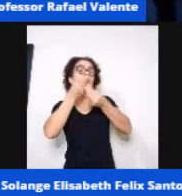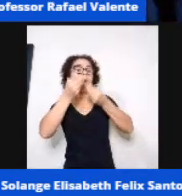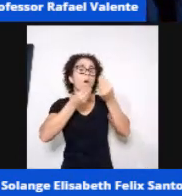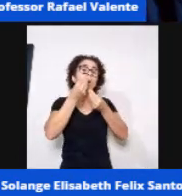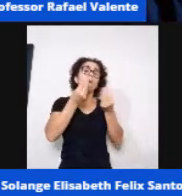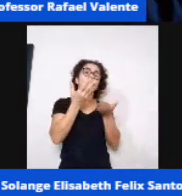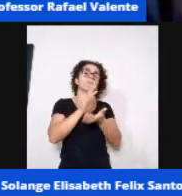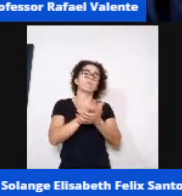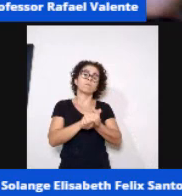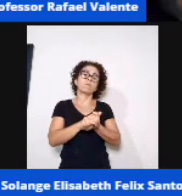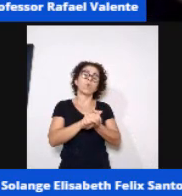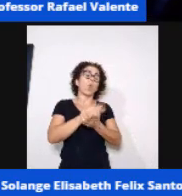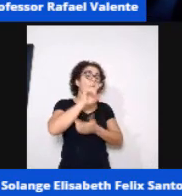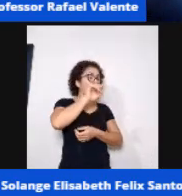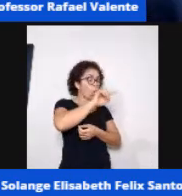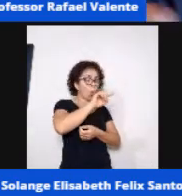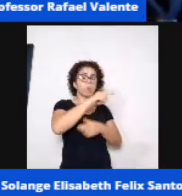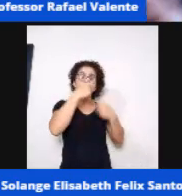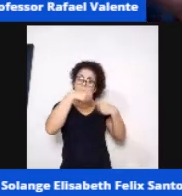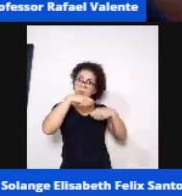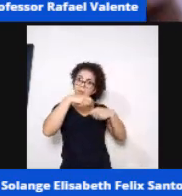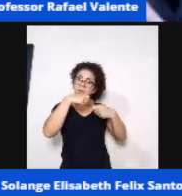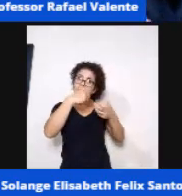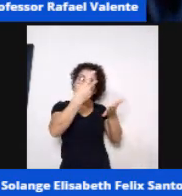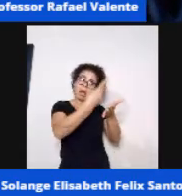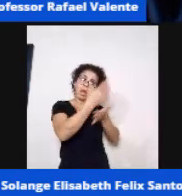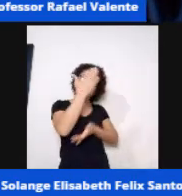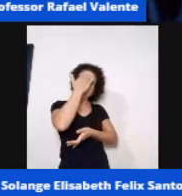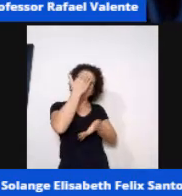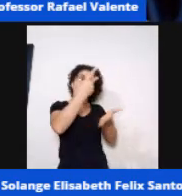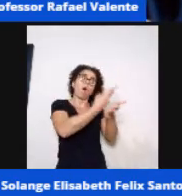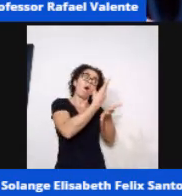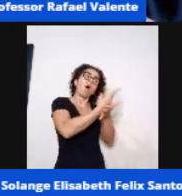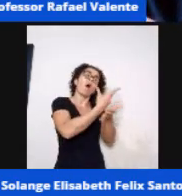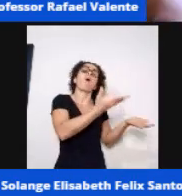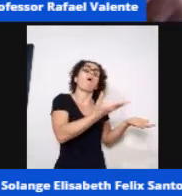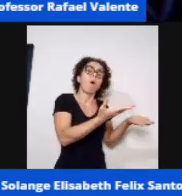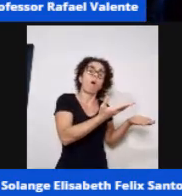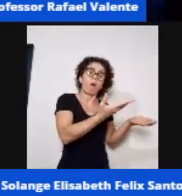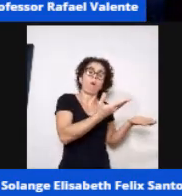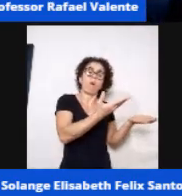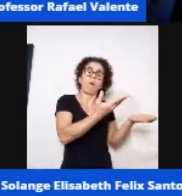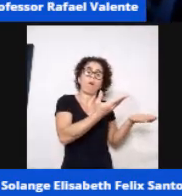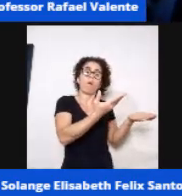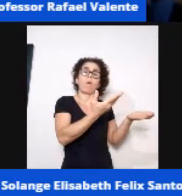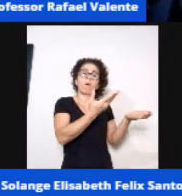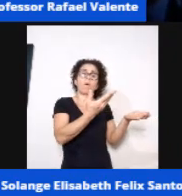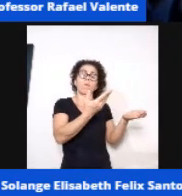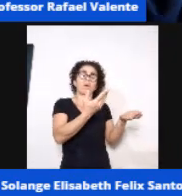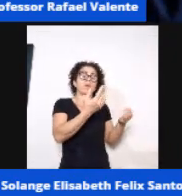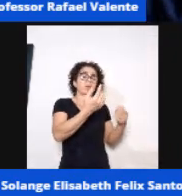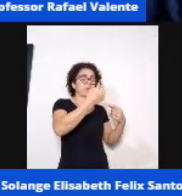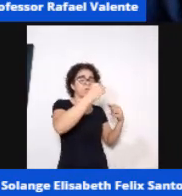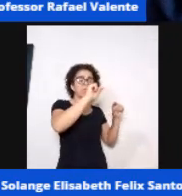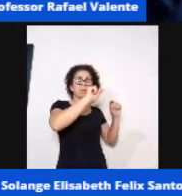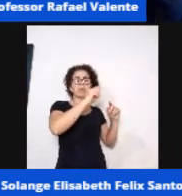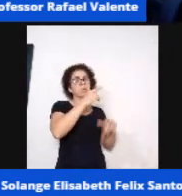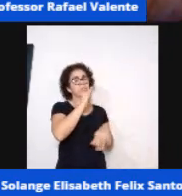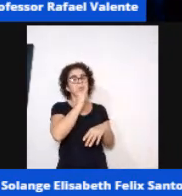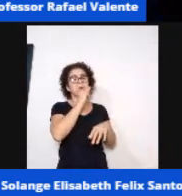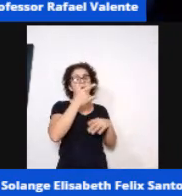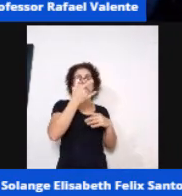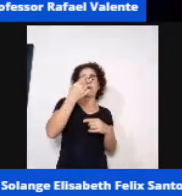onde é que ele está errando. Agora, também apontar por apontar, a gente sabe quem faz isso, né? A gente sabe quem está apontando por uma outra causa ou quem